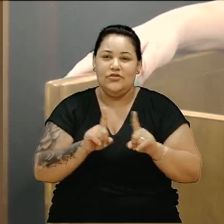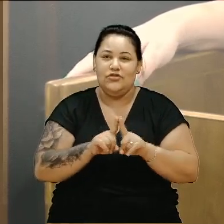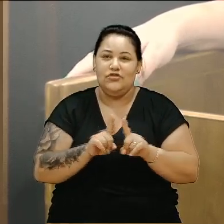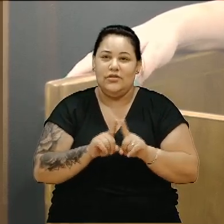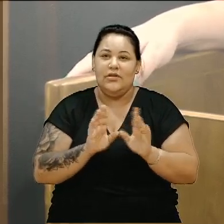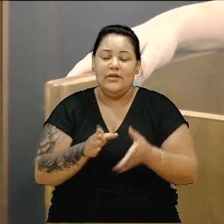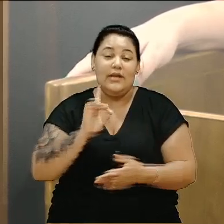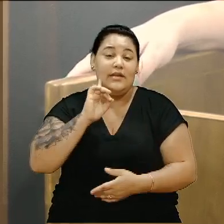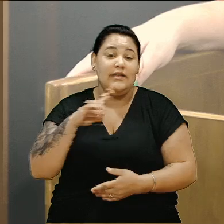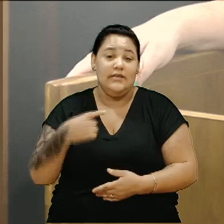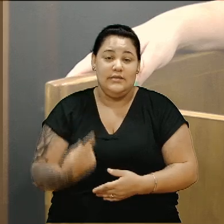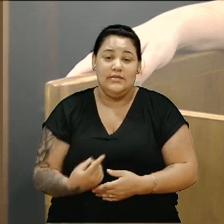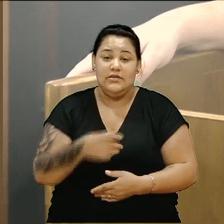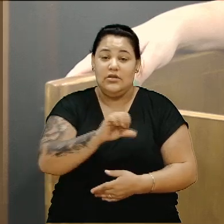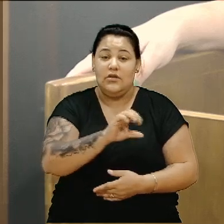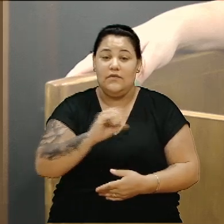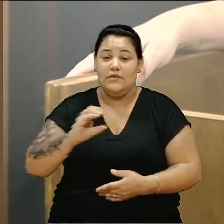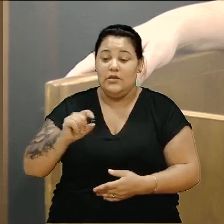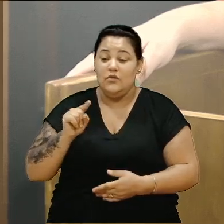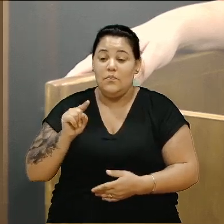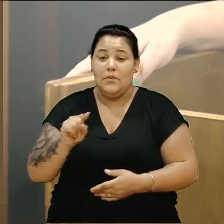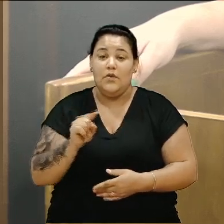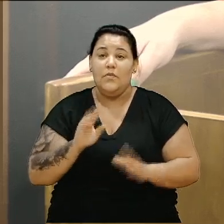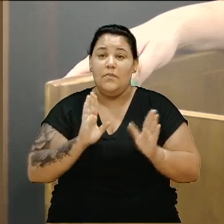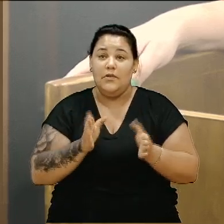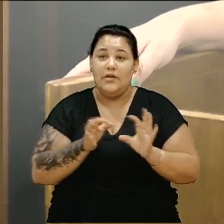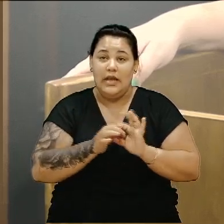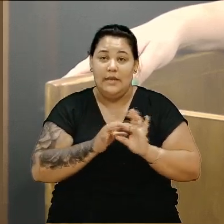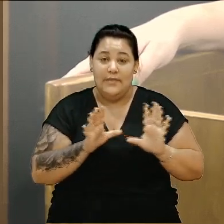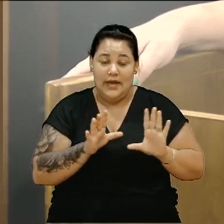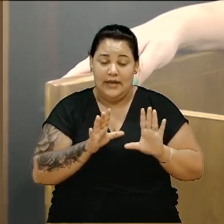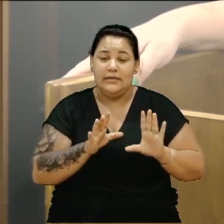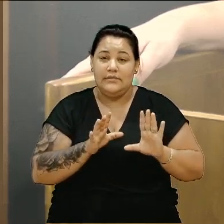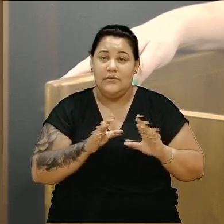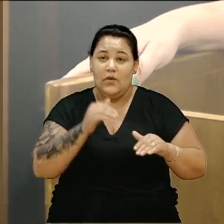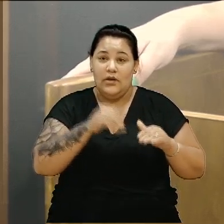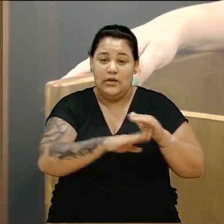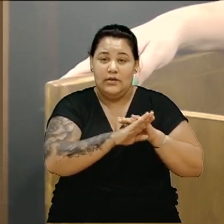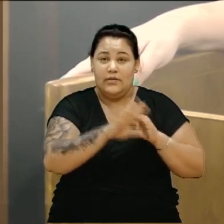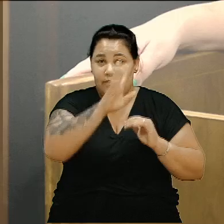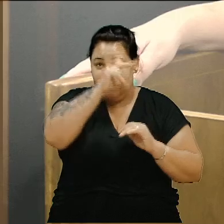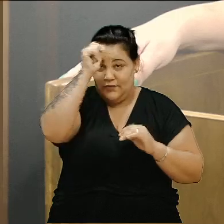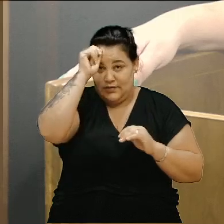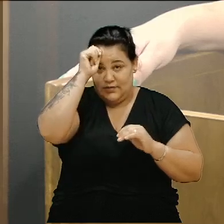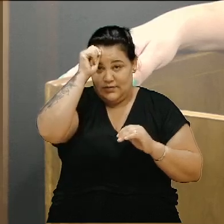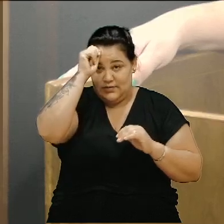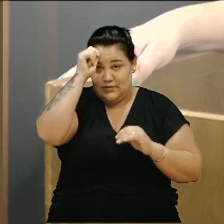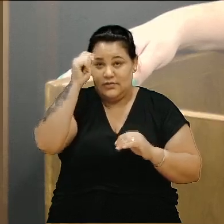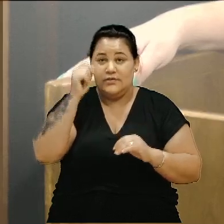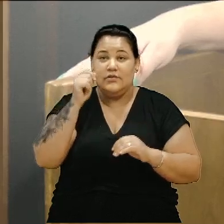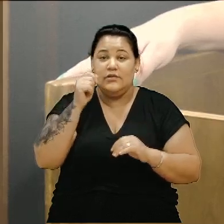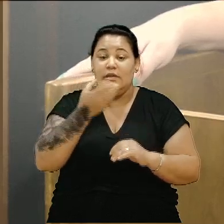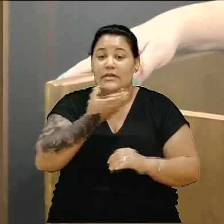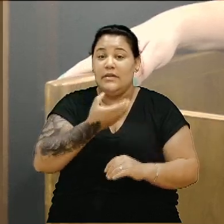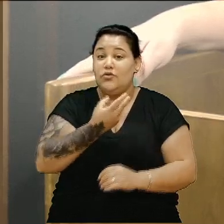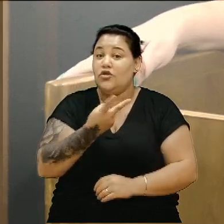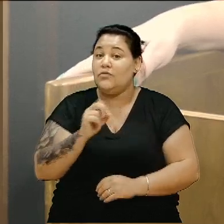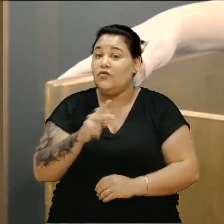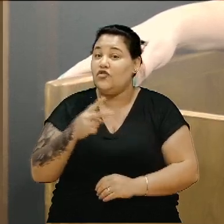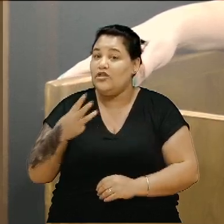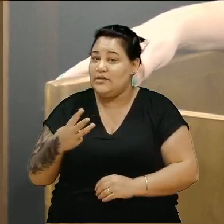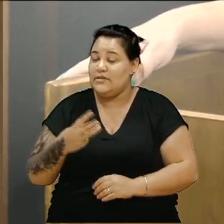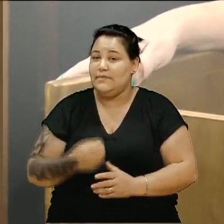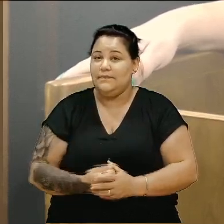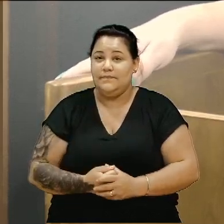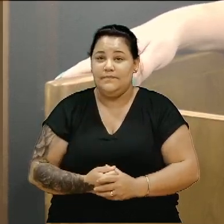Denise Pessoa, de 900 mil, mas que já está disponível no caixa da prefeitura desde dezembro de 2023. E lá